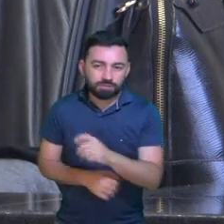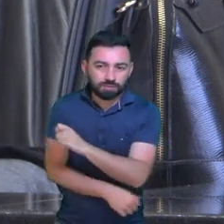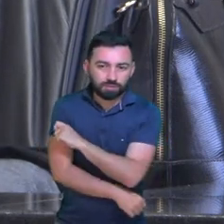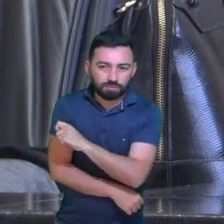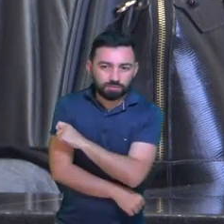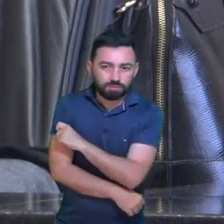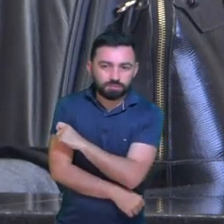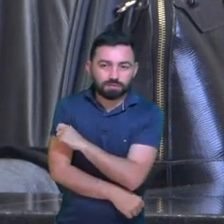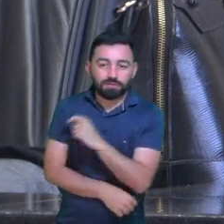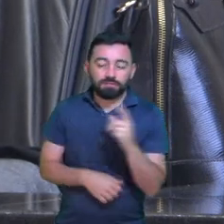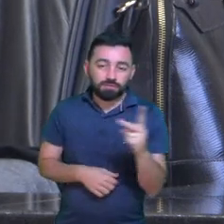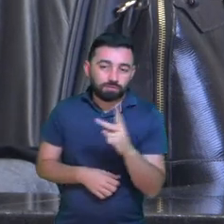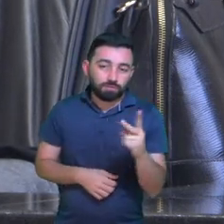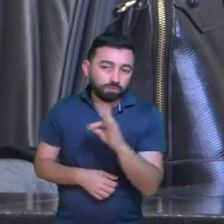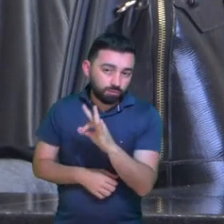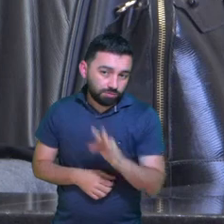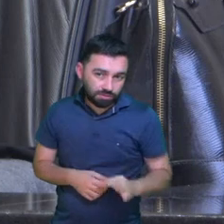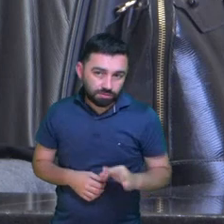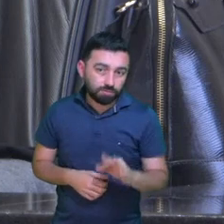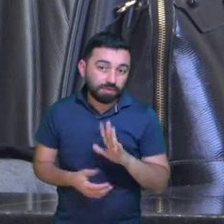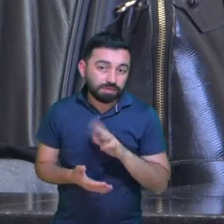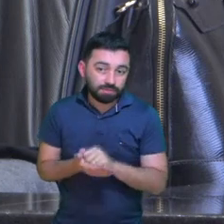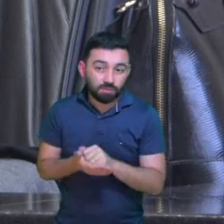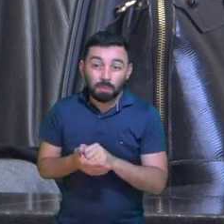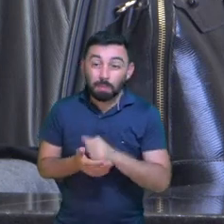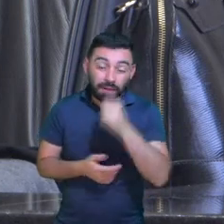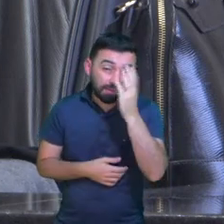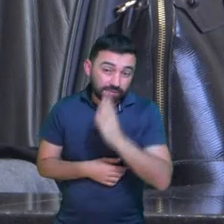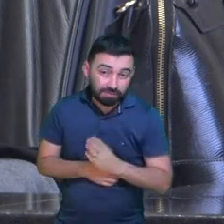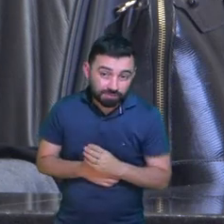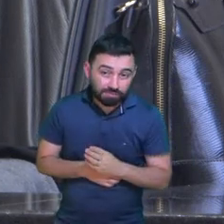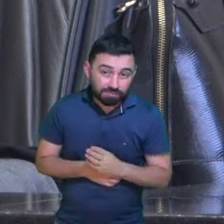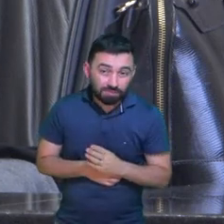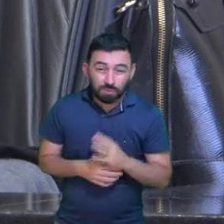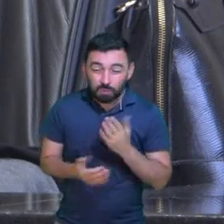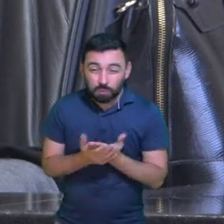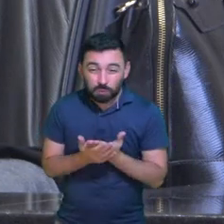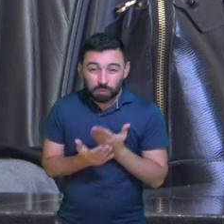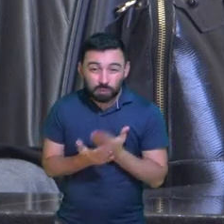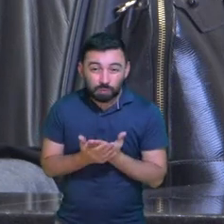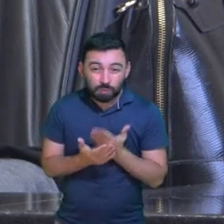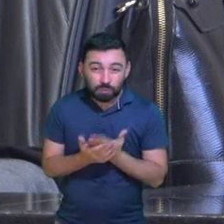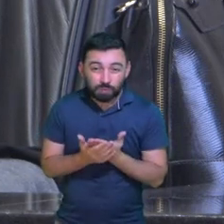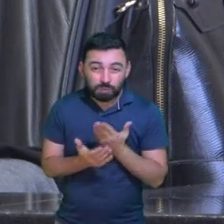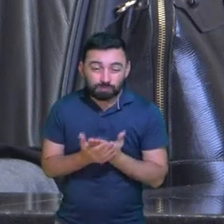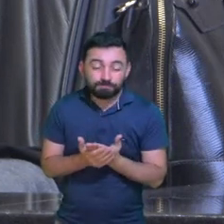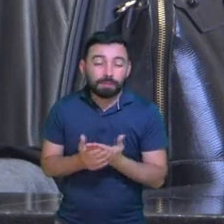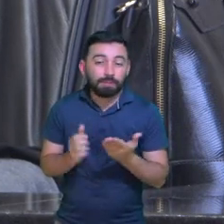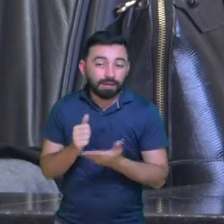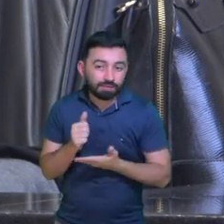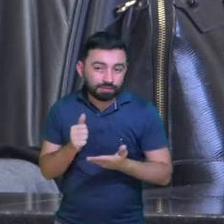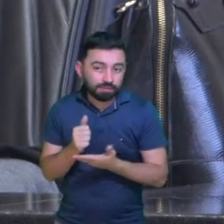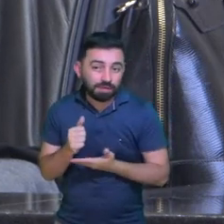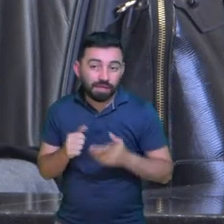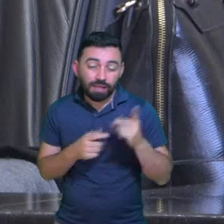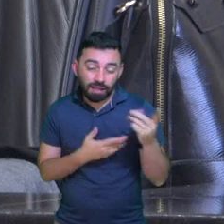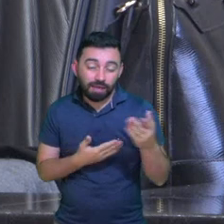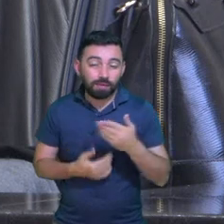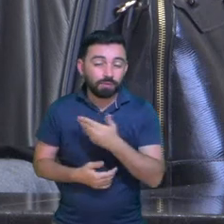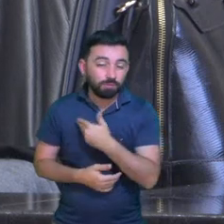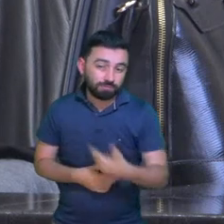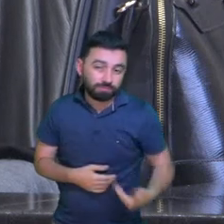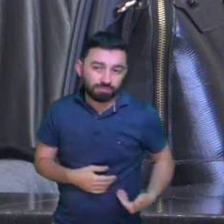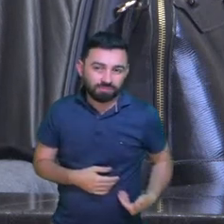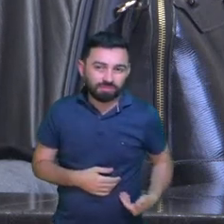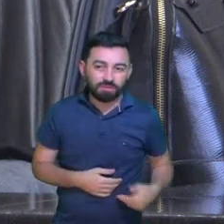são 22% da matrícula ou seja os brasileiros estudam a educação básica no setor público